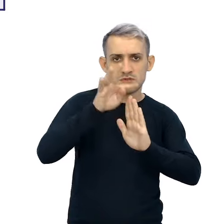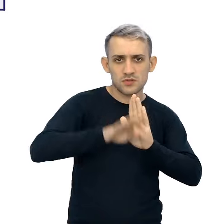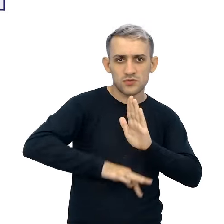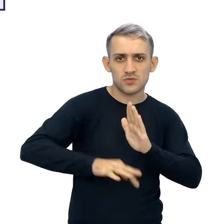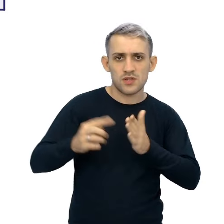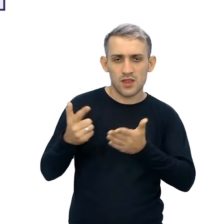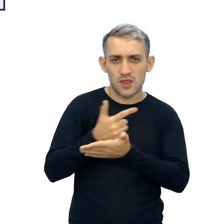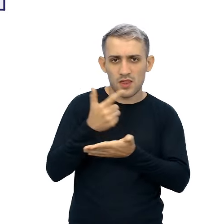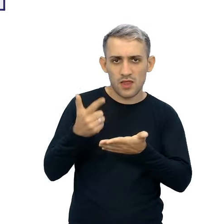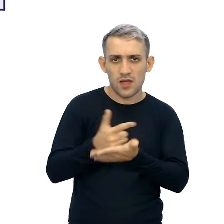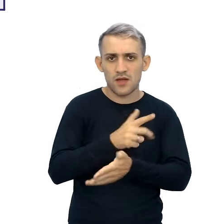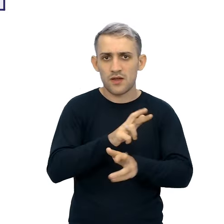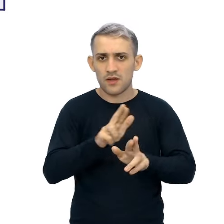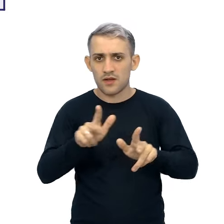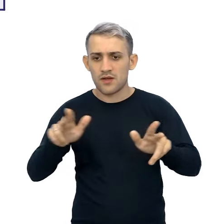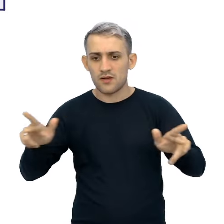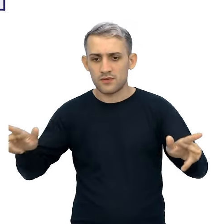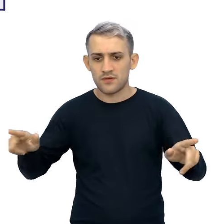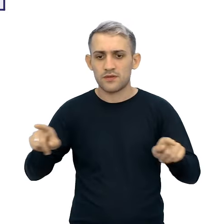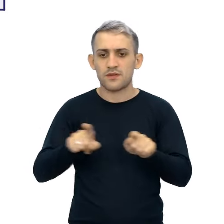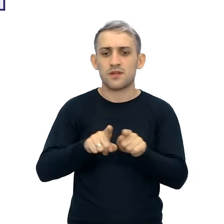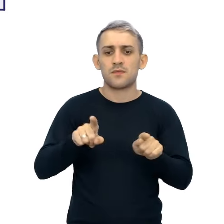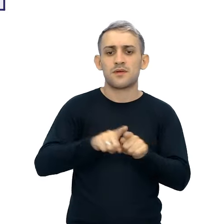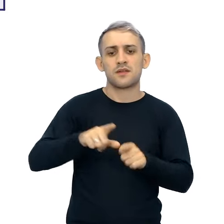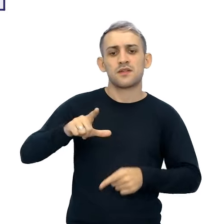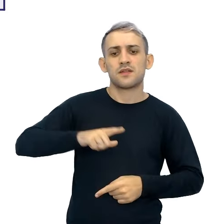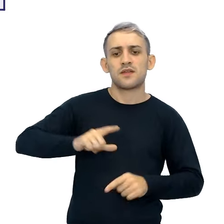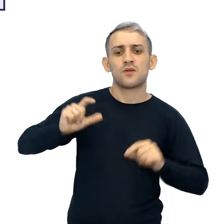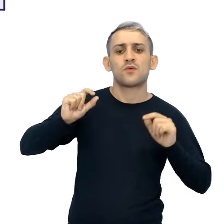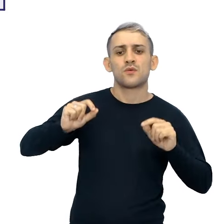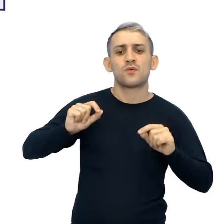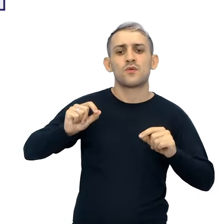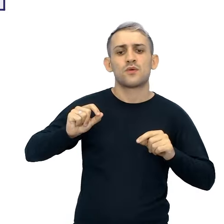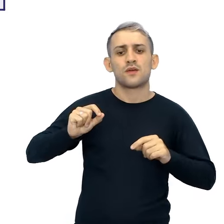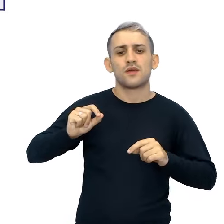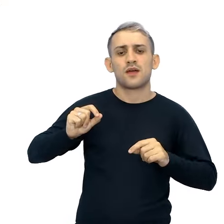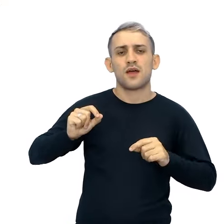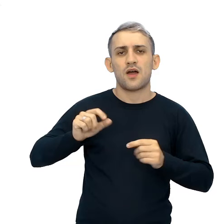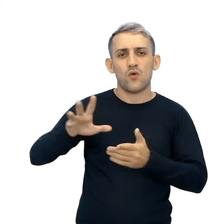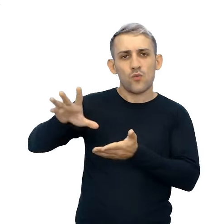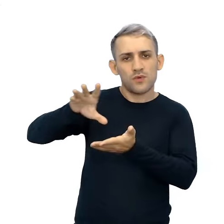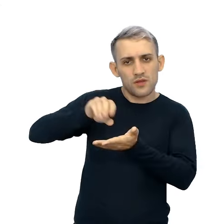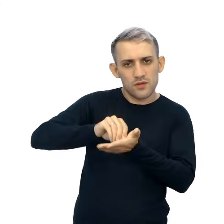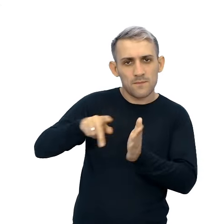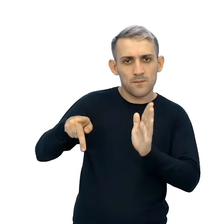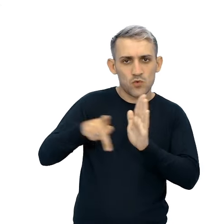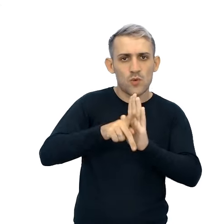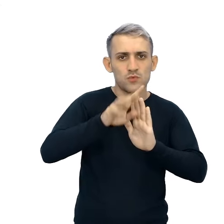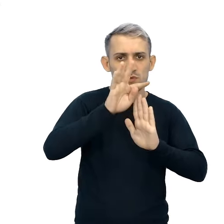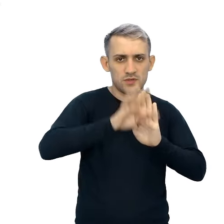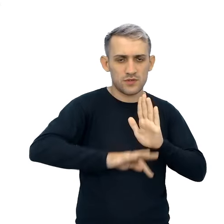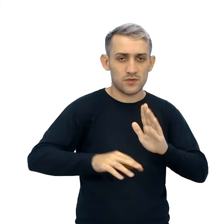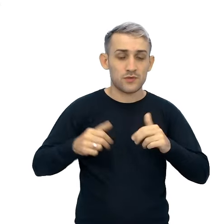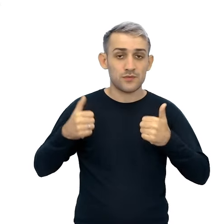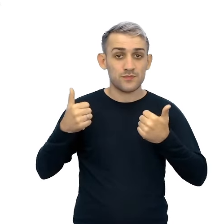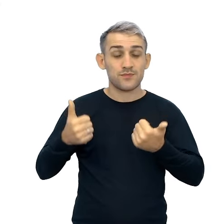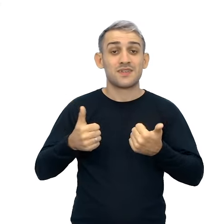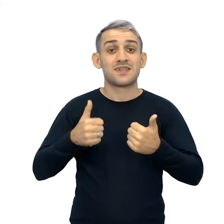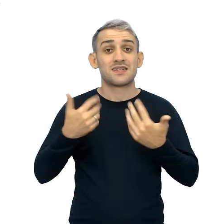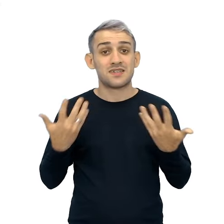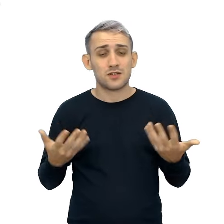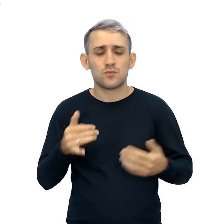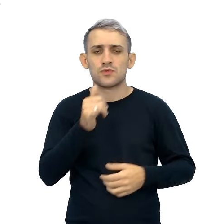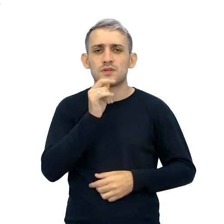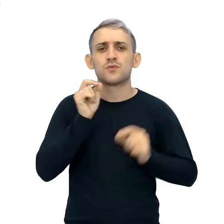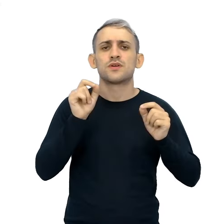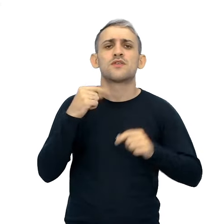literários diversos, assim como a apreciação e a réplica desses textos, ok? Então, o